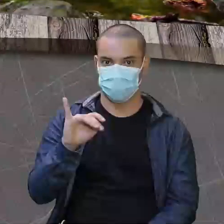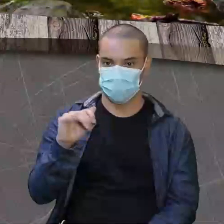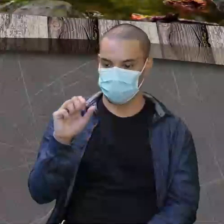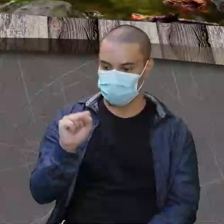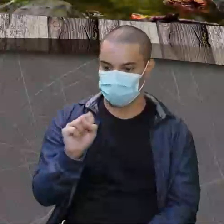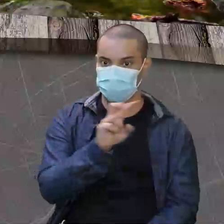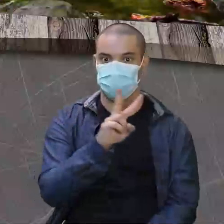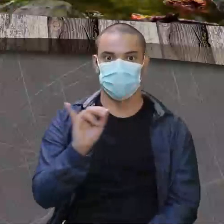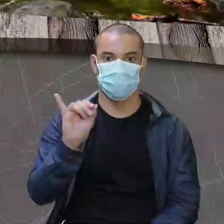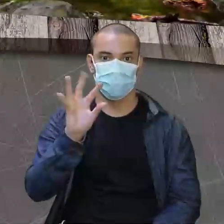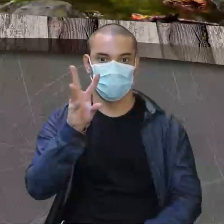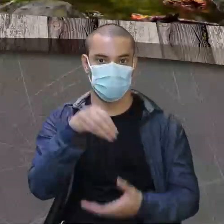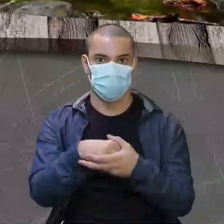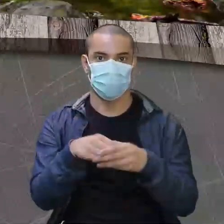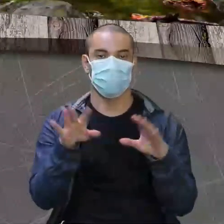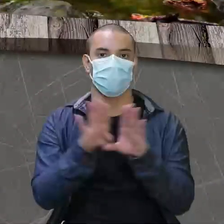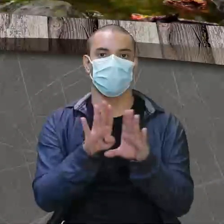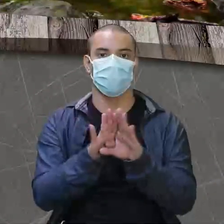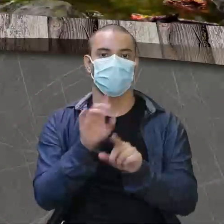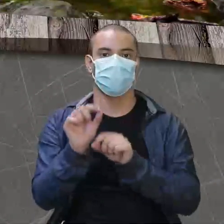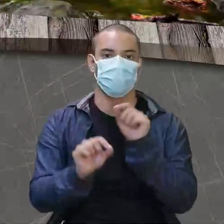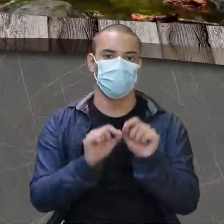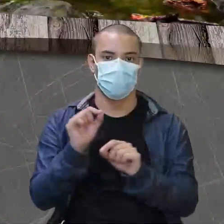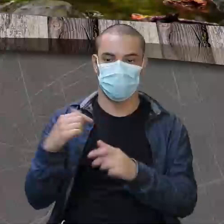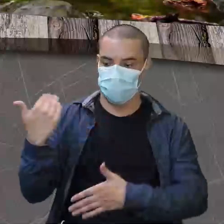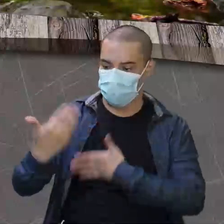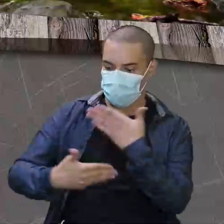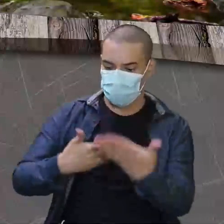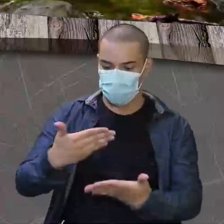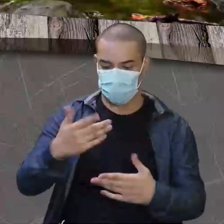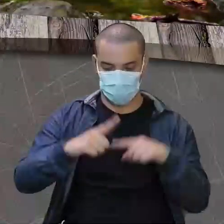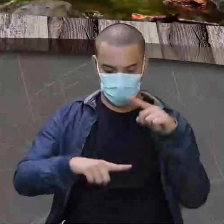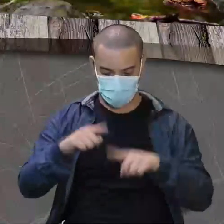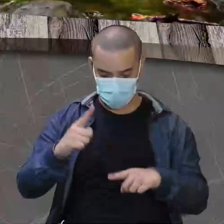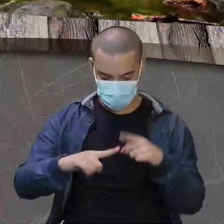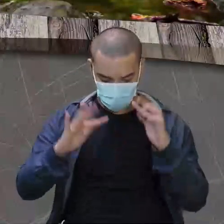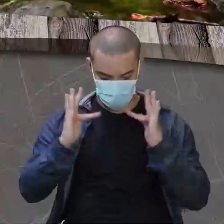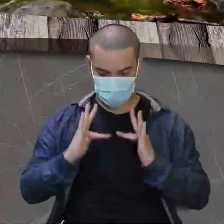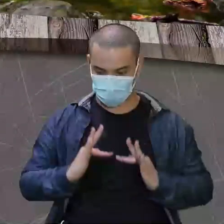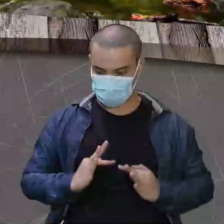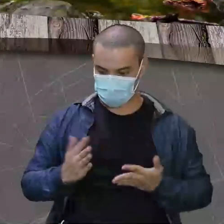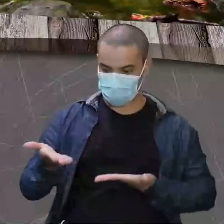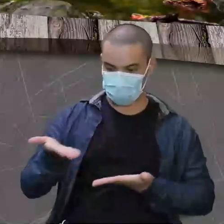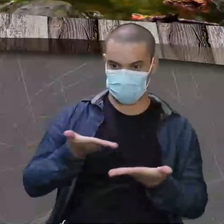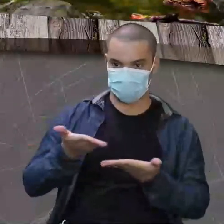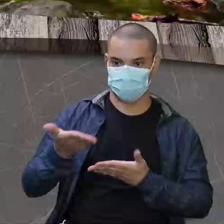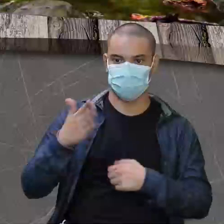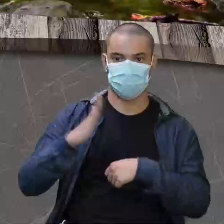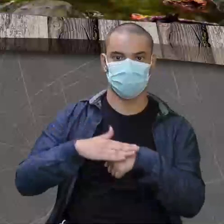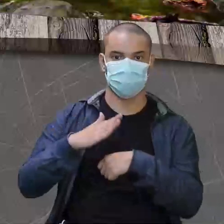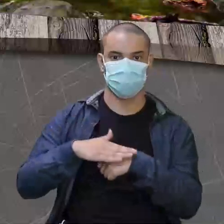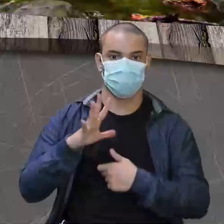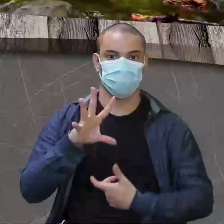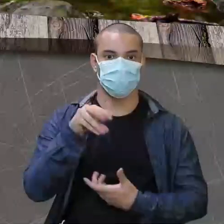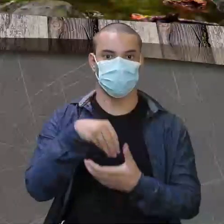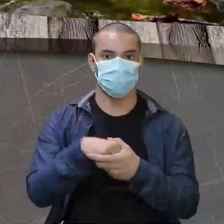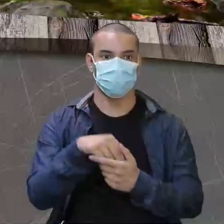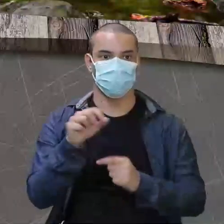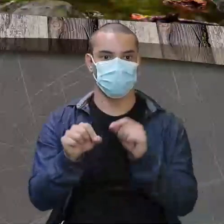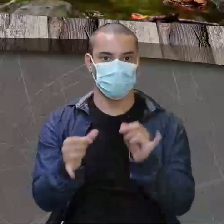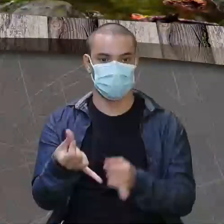vão estar também passando nos corpos físicos, agindo nos